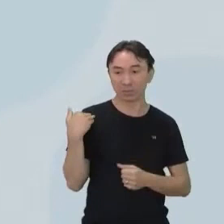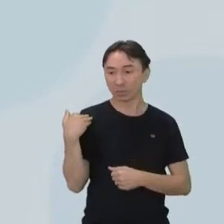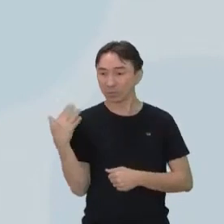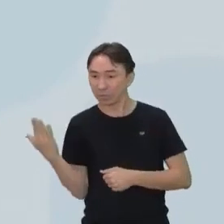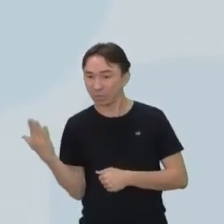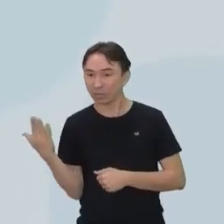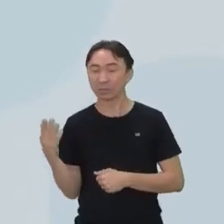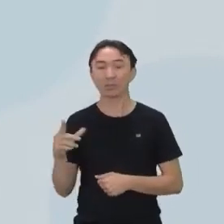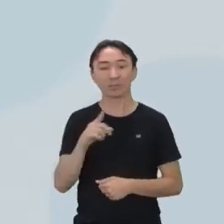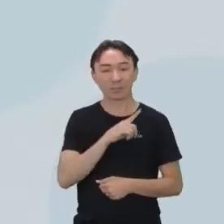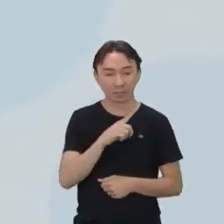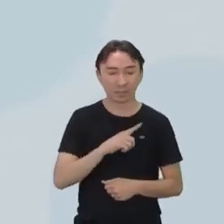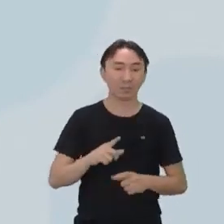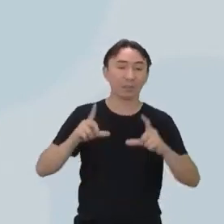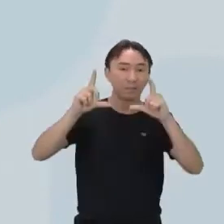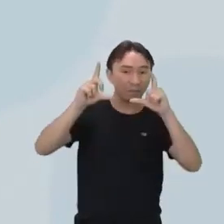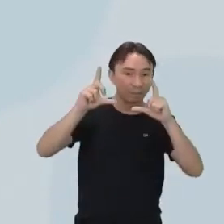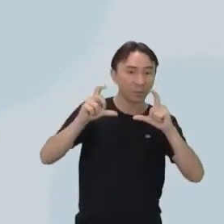direito uma imagem de uma